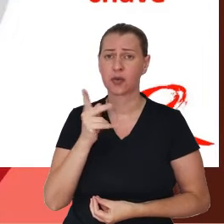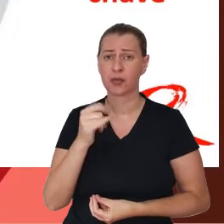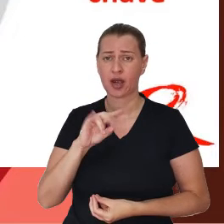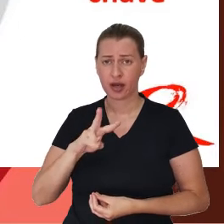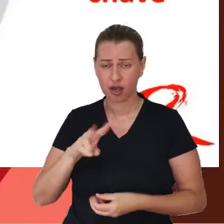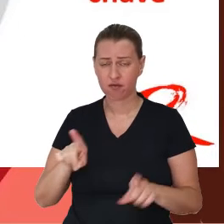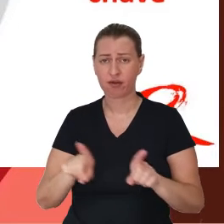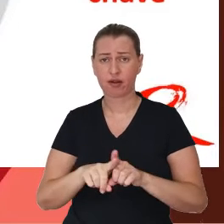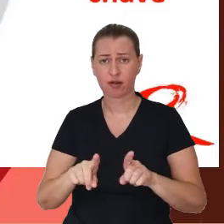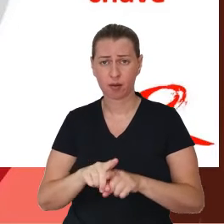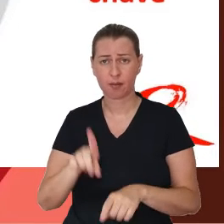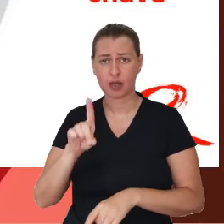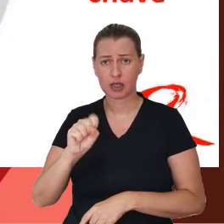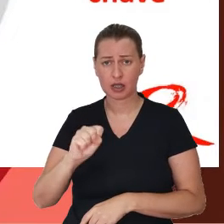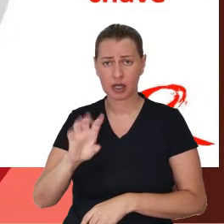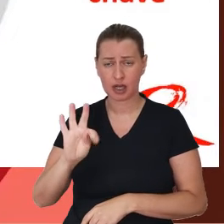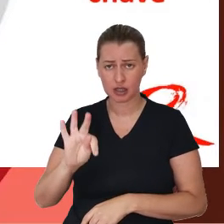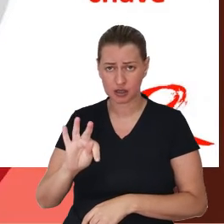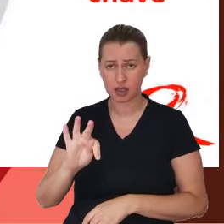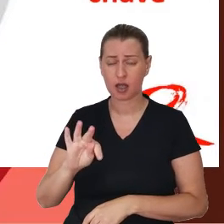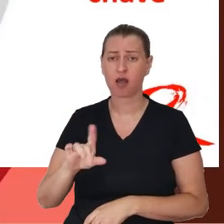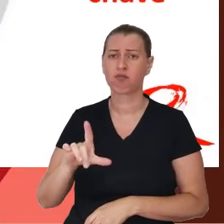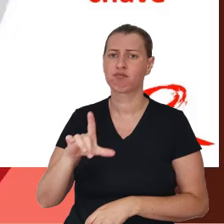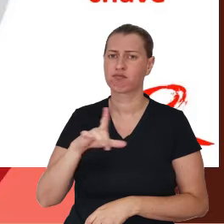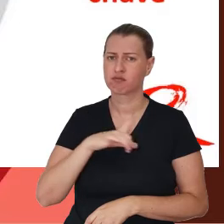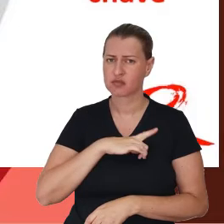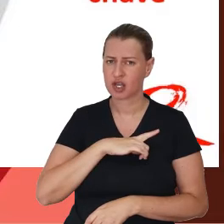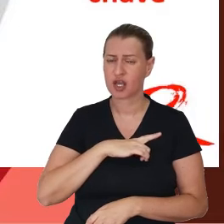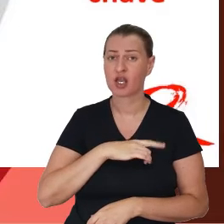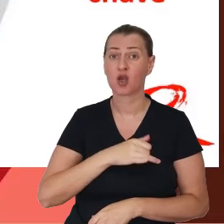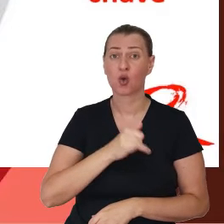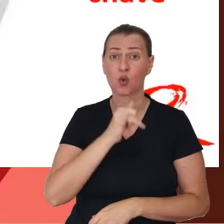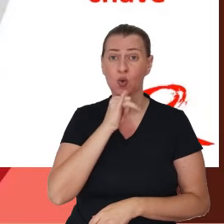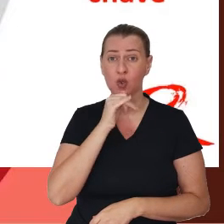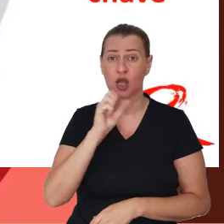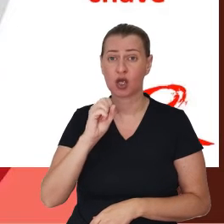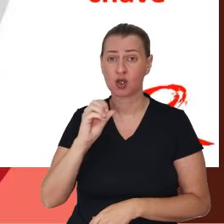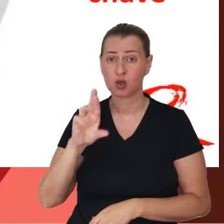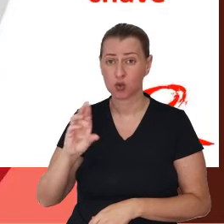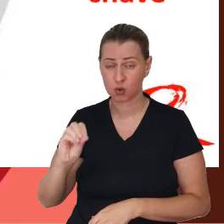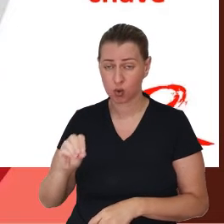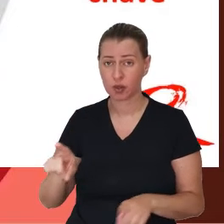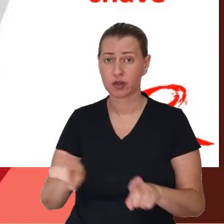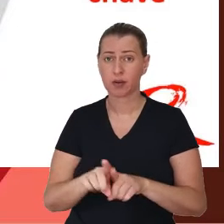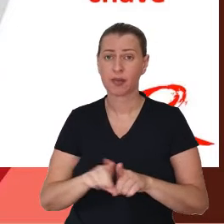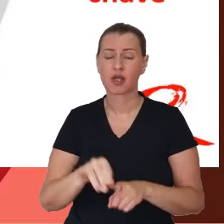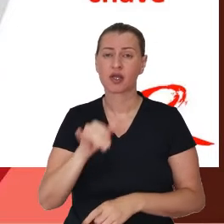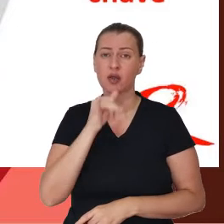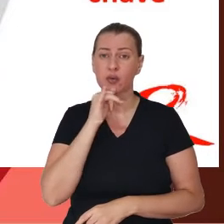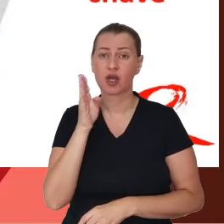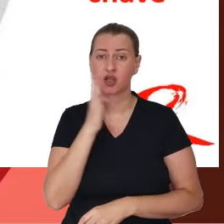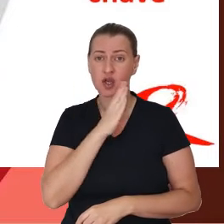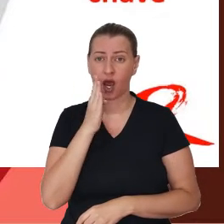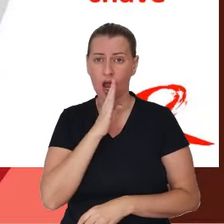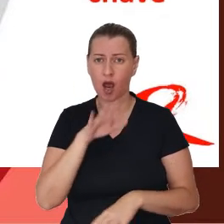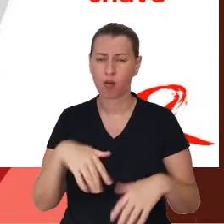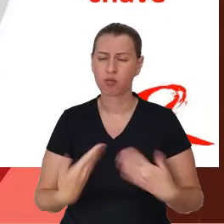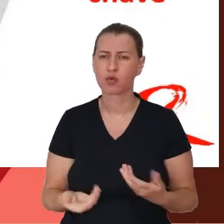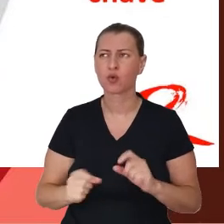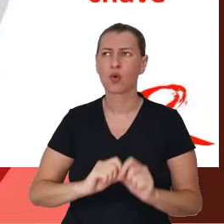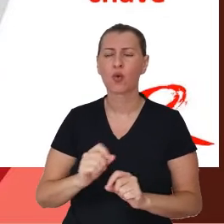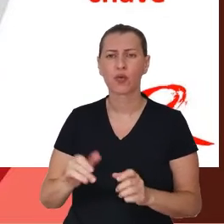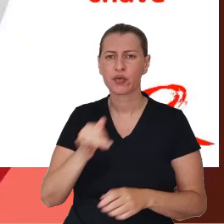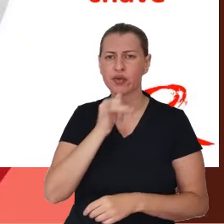dentro dessa testagem, além da sorologia, a gente tem o teste rápido em livre demanda. O teste rápido, ele surgiu ali por